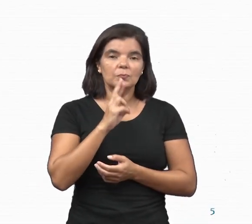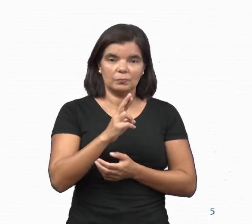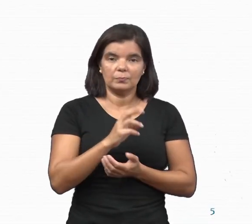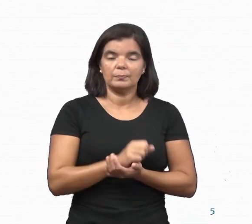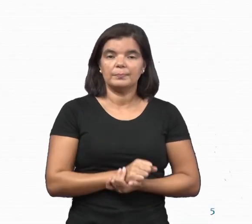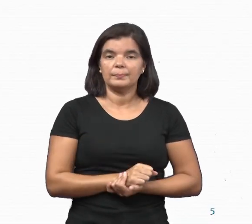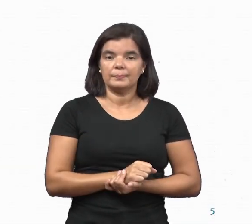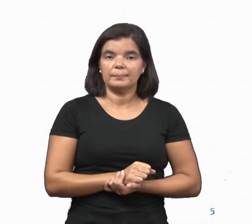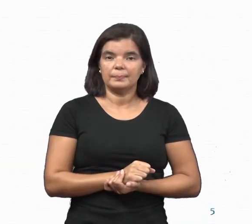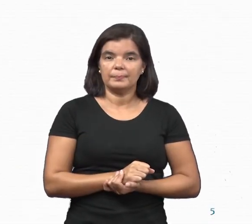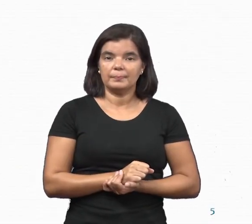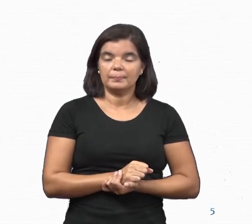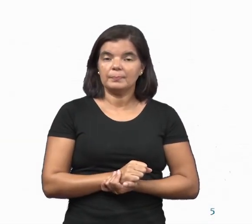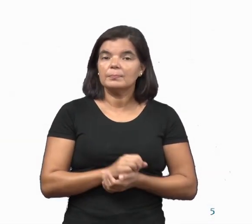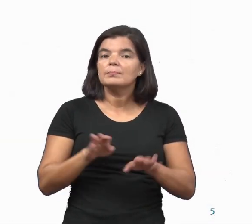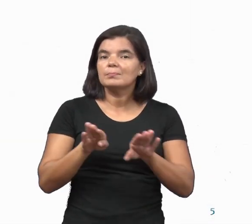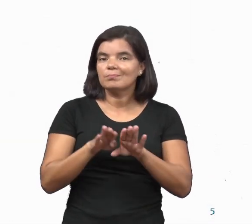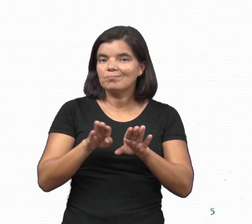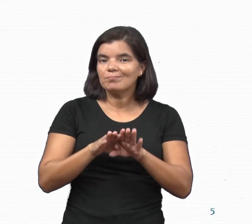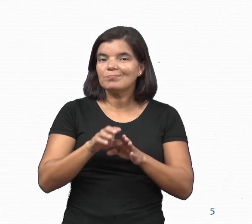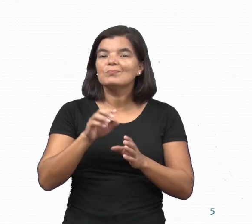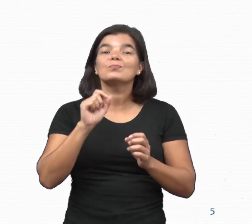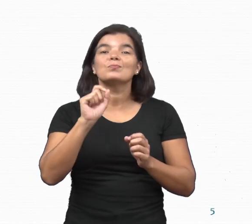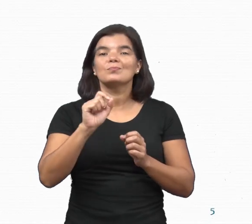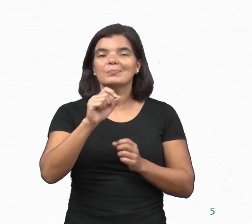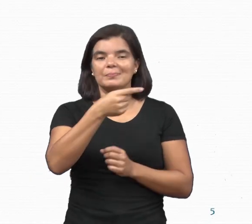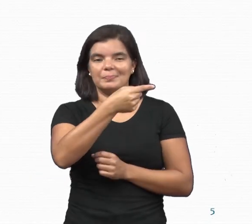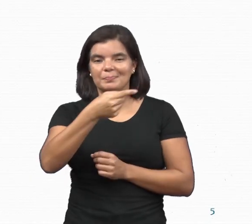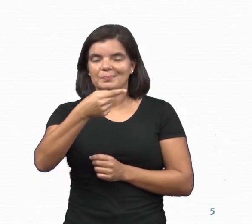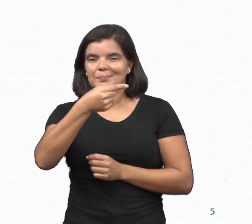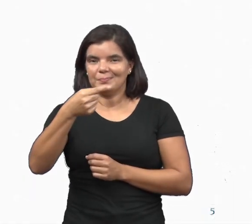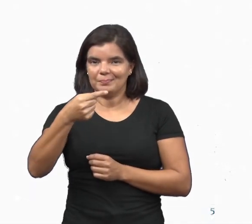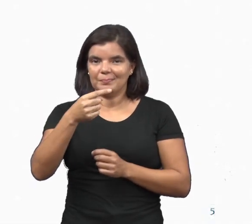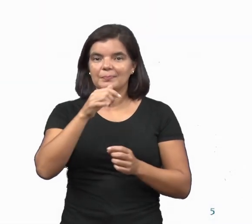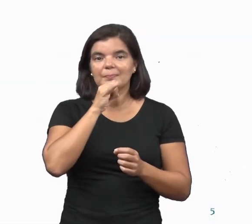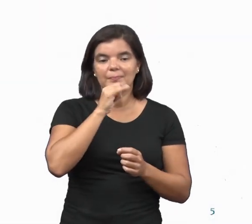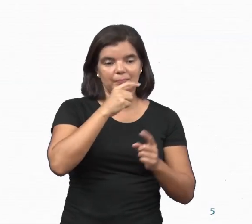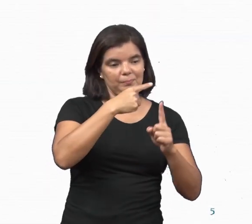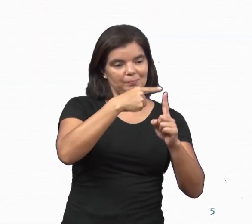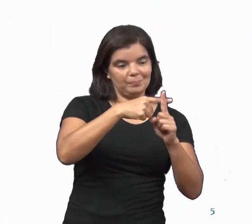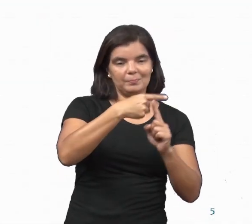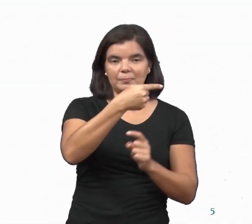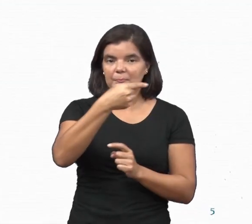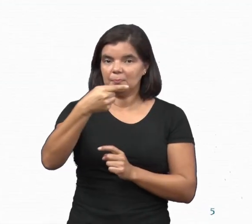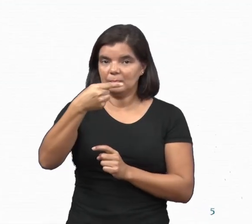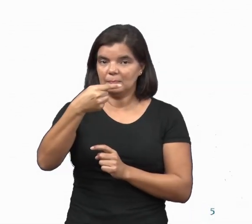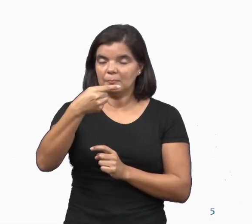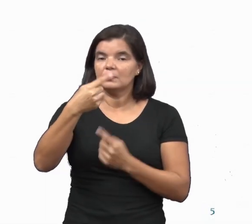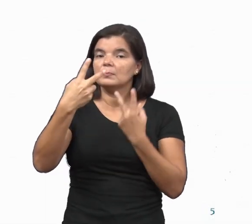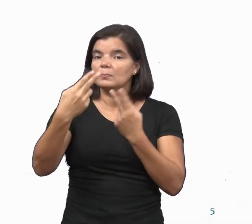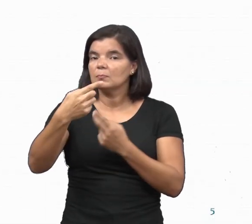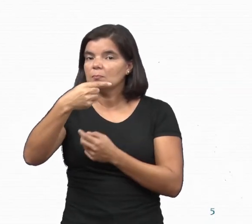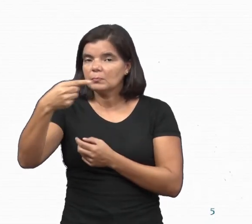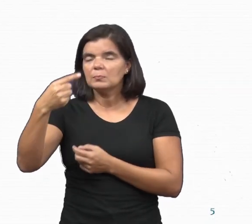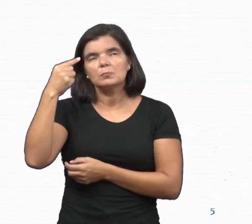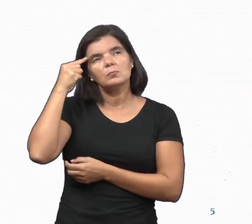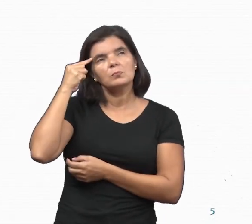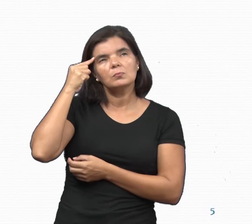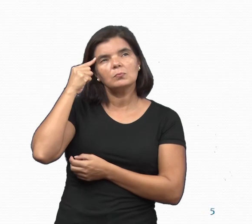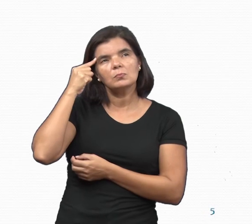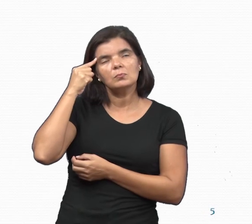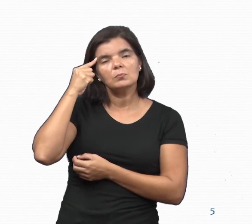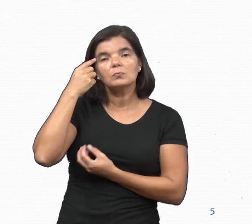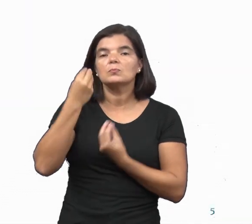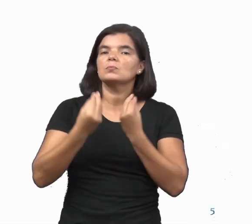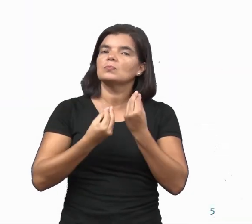operação, essa jogada com os sinais aqui. Mais vezes menos dá menos. Ou eu posso pensar como a gente estava